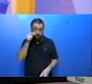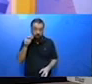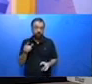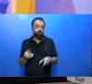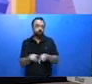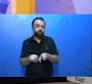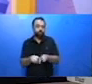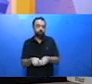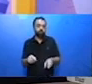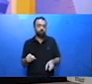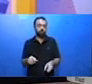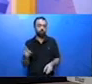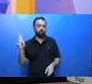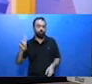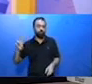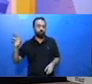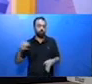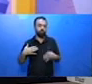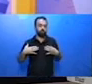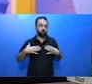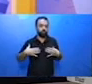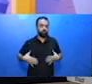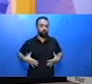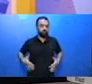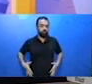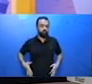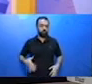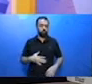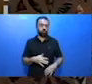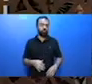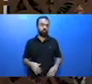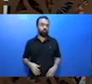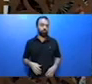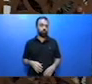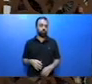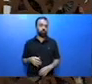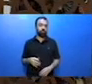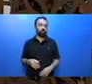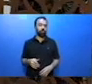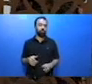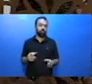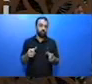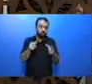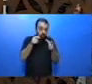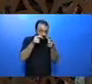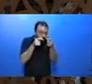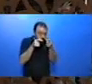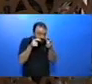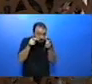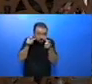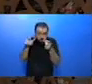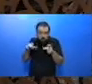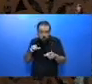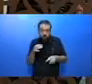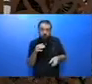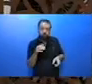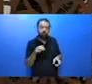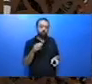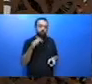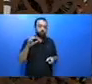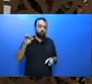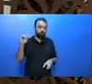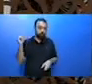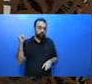tá? Então, essa aula nossa, nós vamos explorar bem a questão da observação da criança em relação